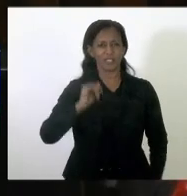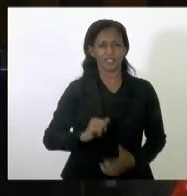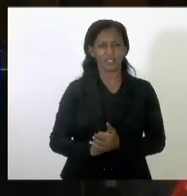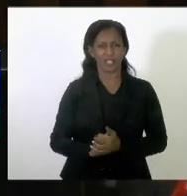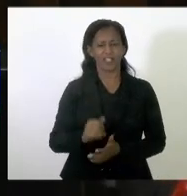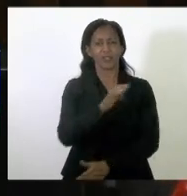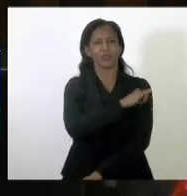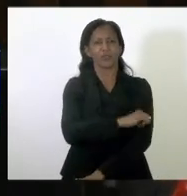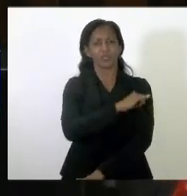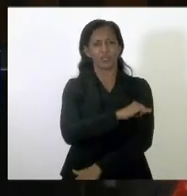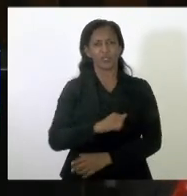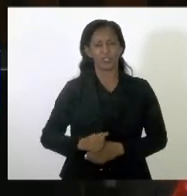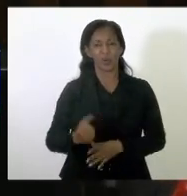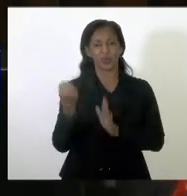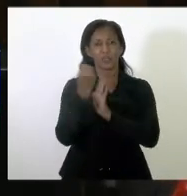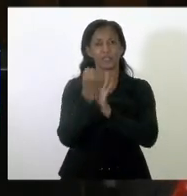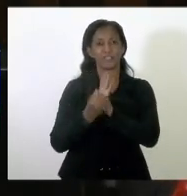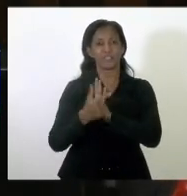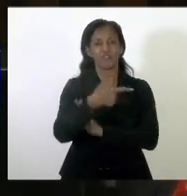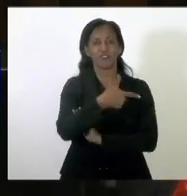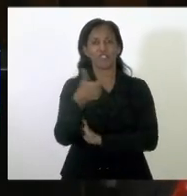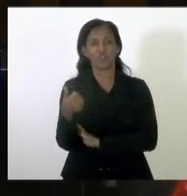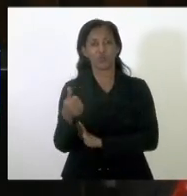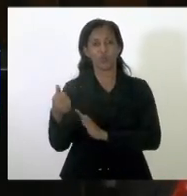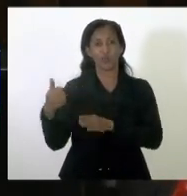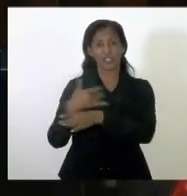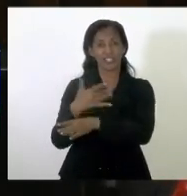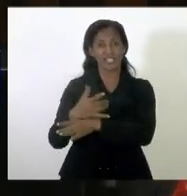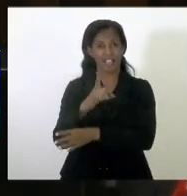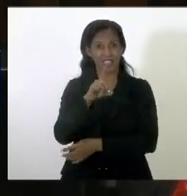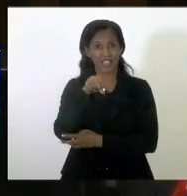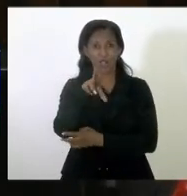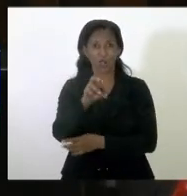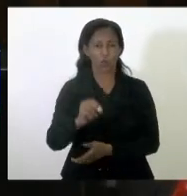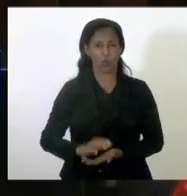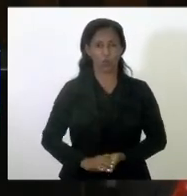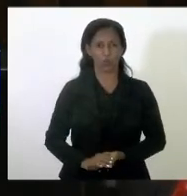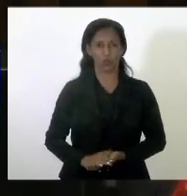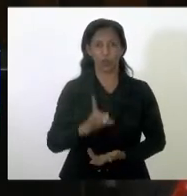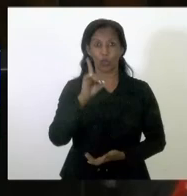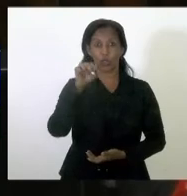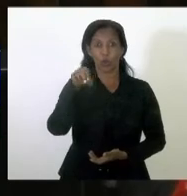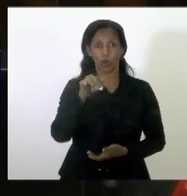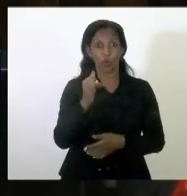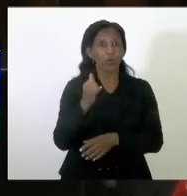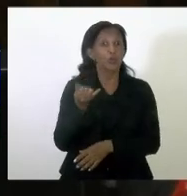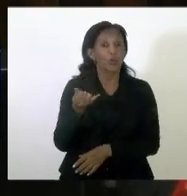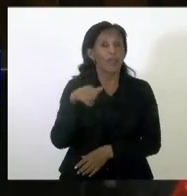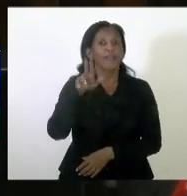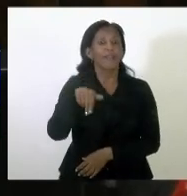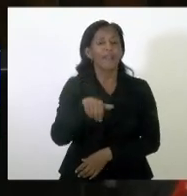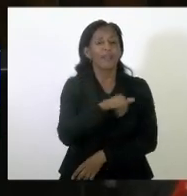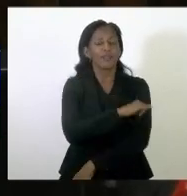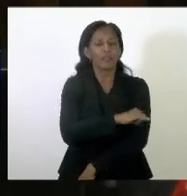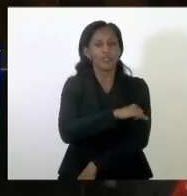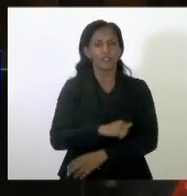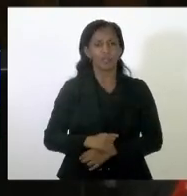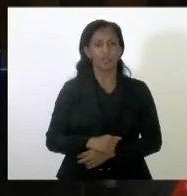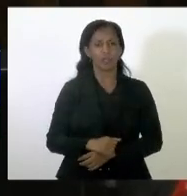o Rio de Janeiro, em pleno século XXI, que a nossa cidade tem dono. O dono da cidade do Rio de Janeiro é um cidadão